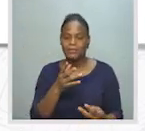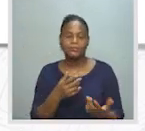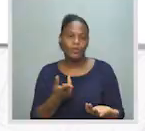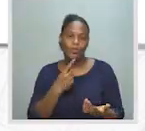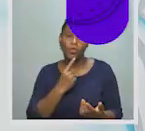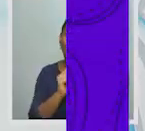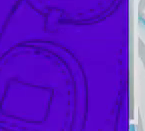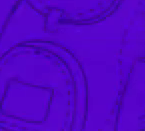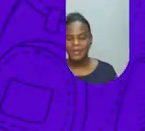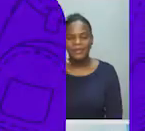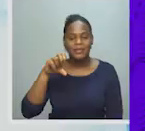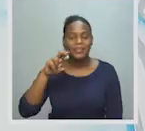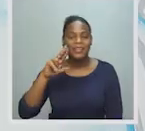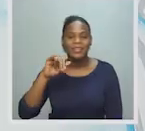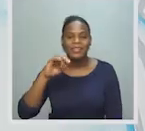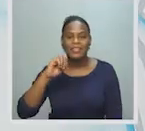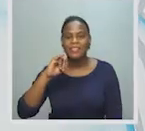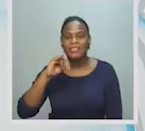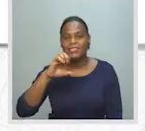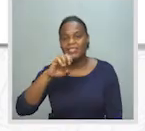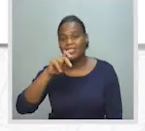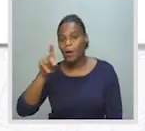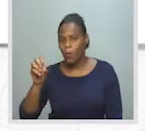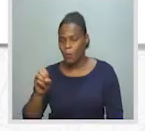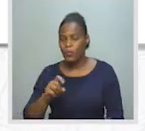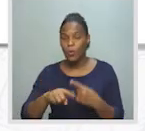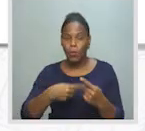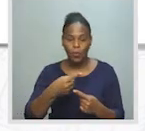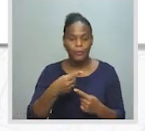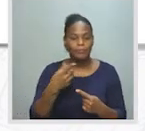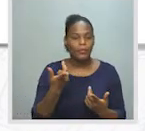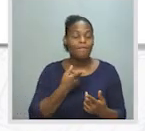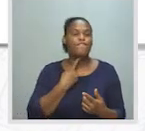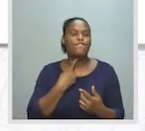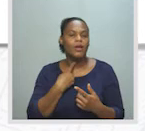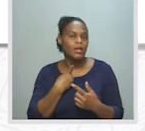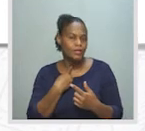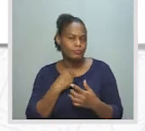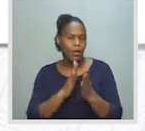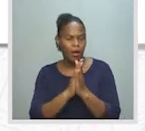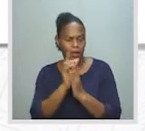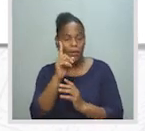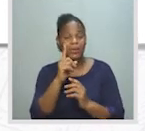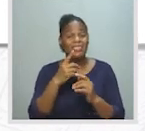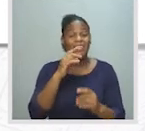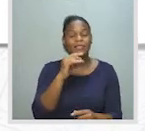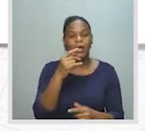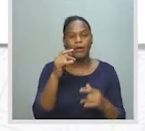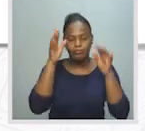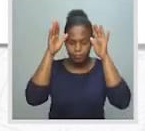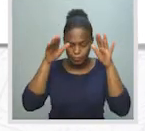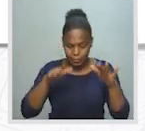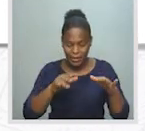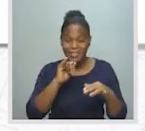Inquisição. Um outro exemplo, fundamentalismo islâmico no passado e no nosso tempo.